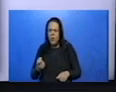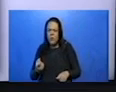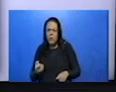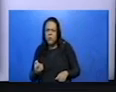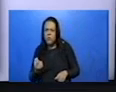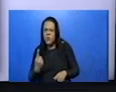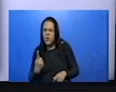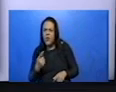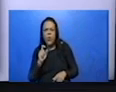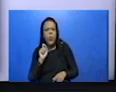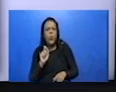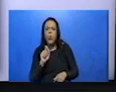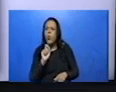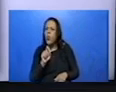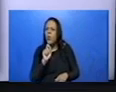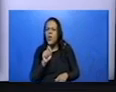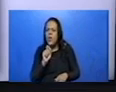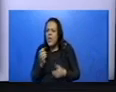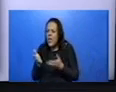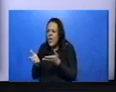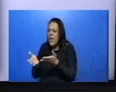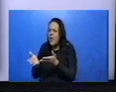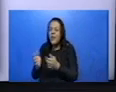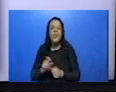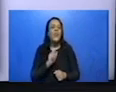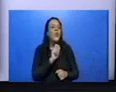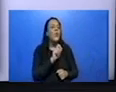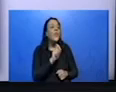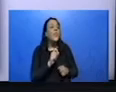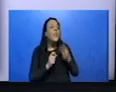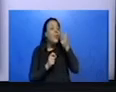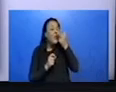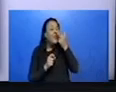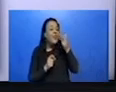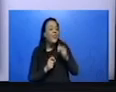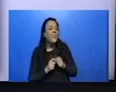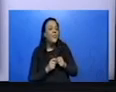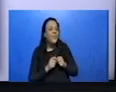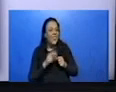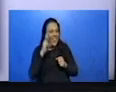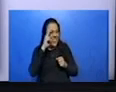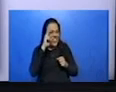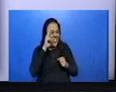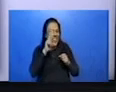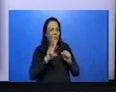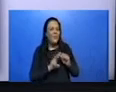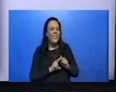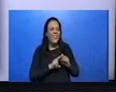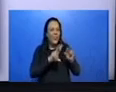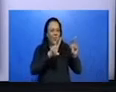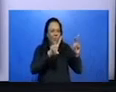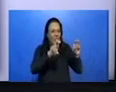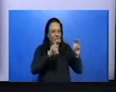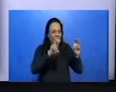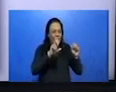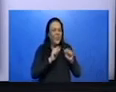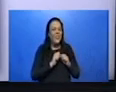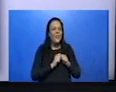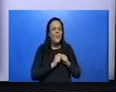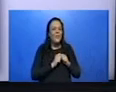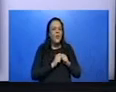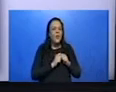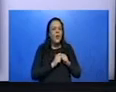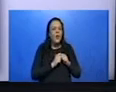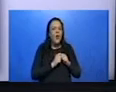é tão grande, tão estranho? O que vocês acham que era? Lembra do título? O título já dá para a gente uma pista, né? É como estar